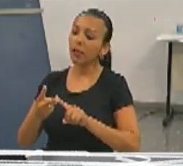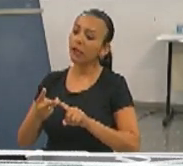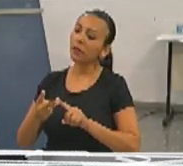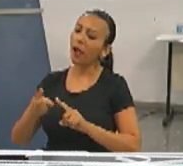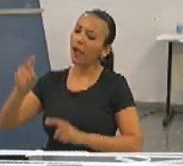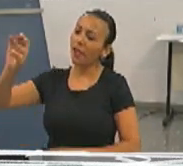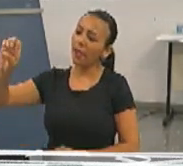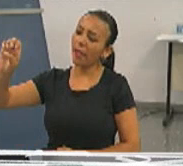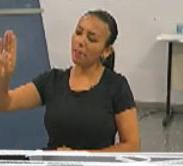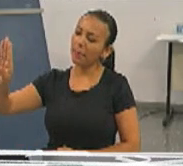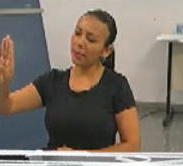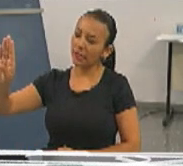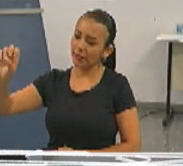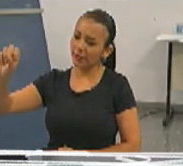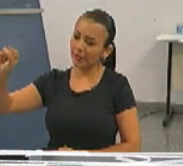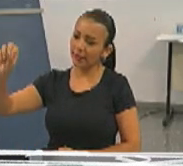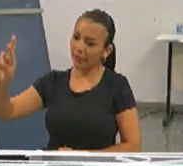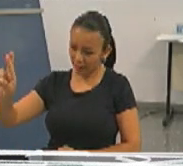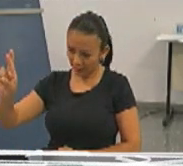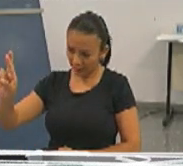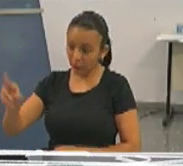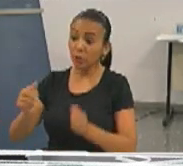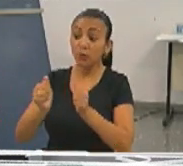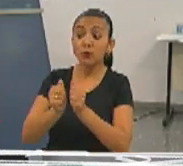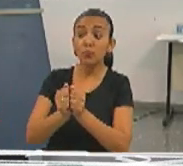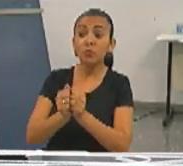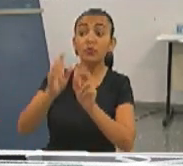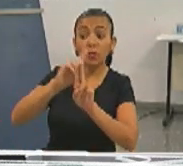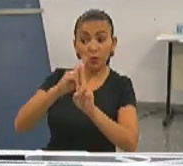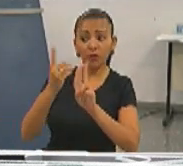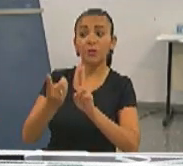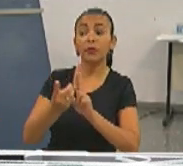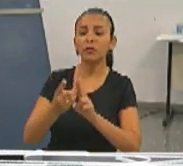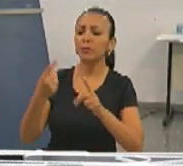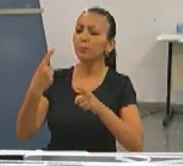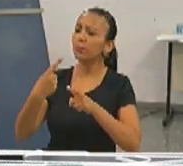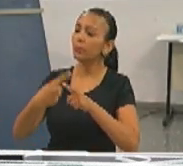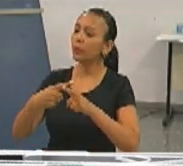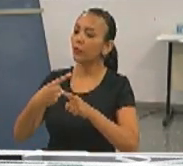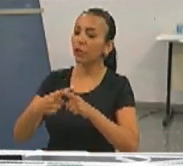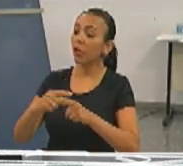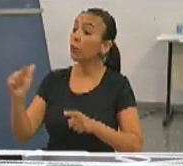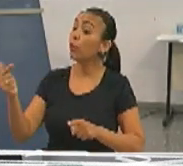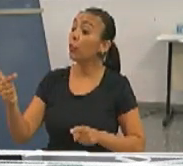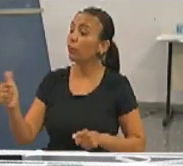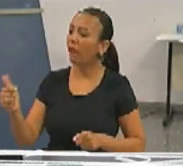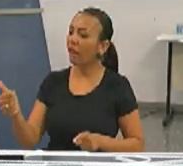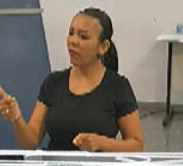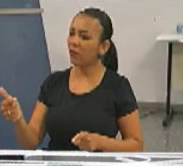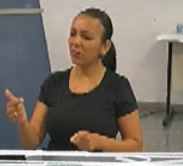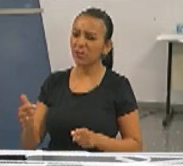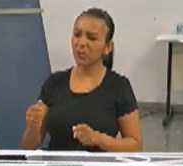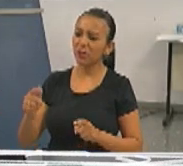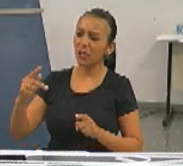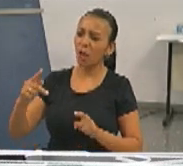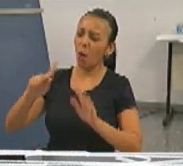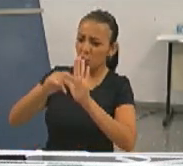né, junto à universidade, por não existir, não vejo programas